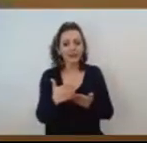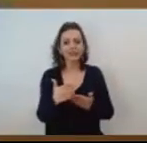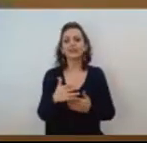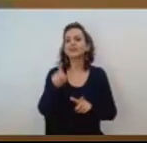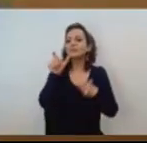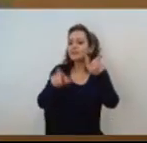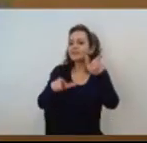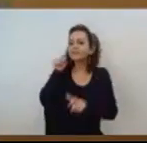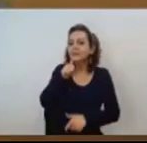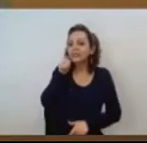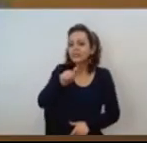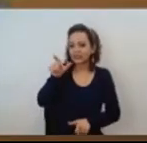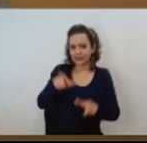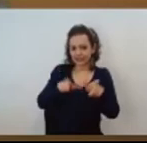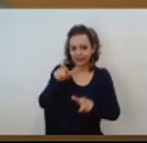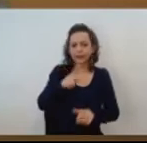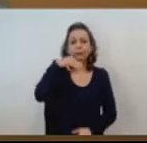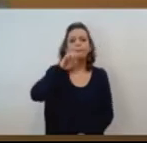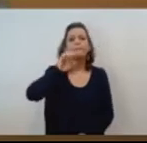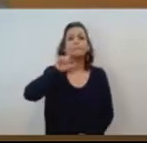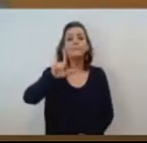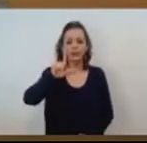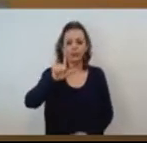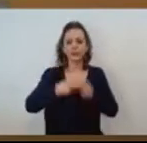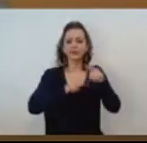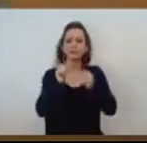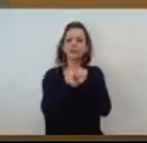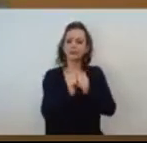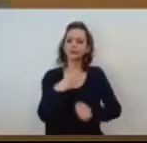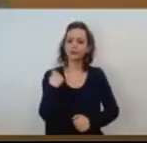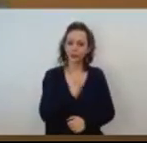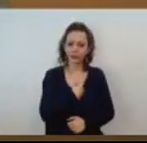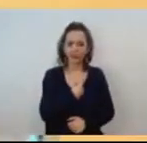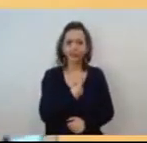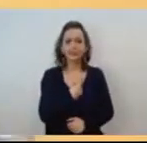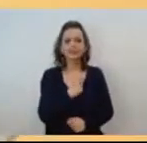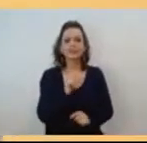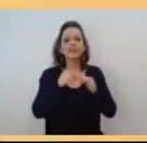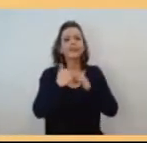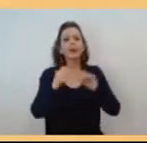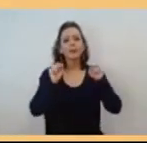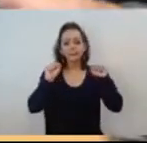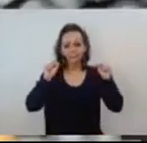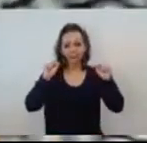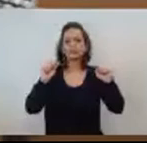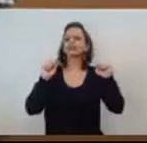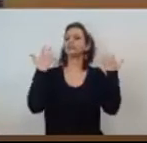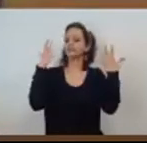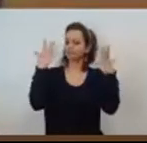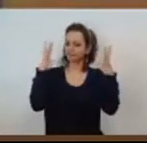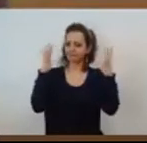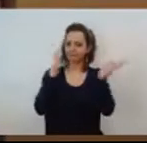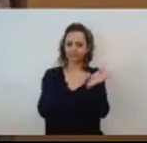começar primeiro chamando a Mel e trabalho aqui com a gente para quem está aí fora pode bater palmas para ela seja muito bem